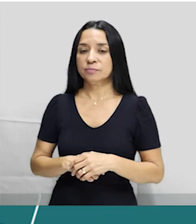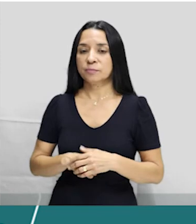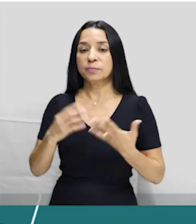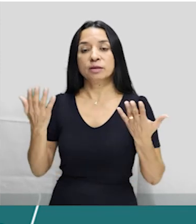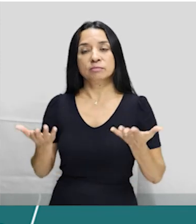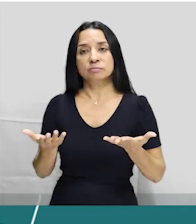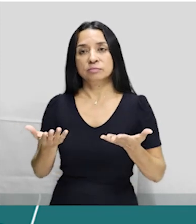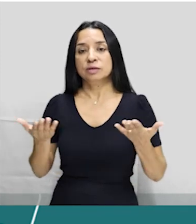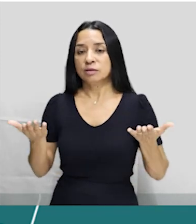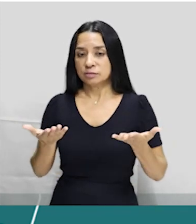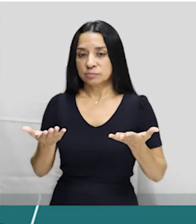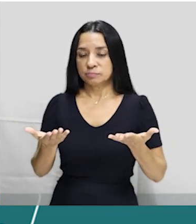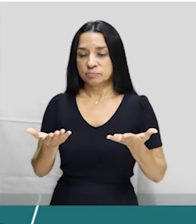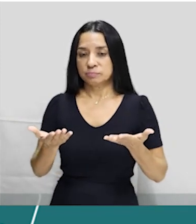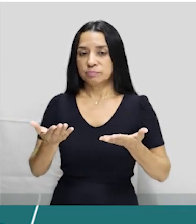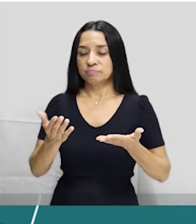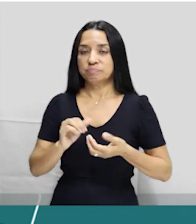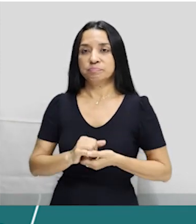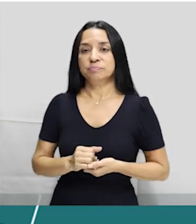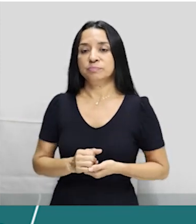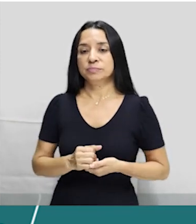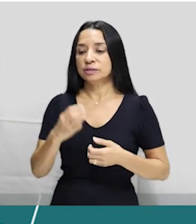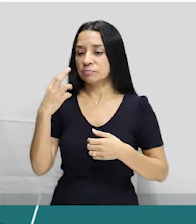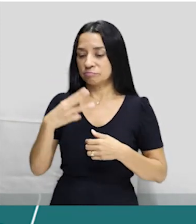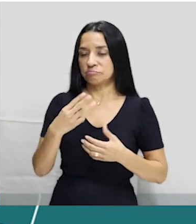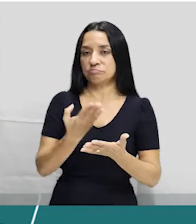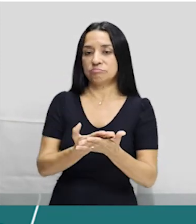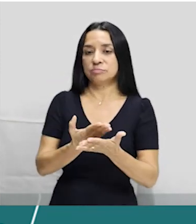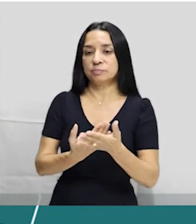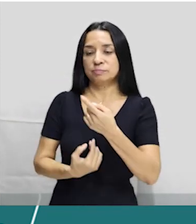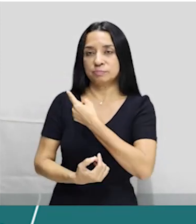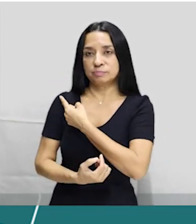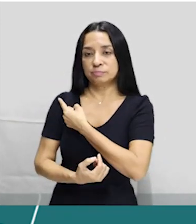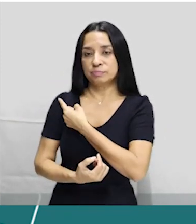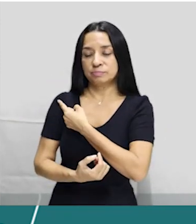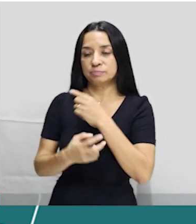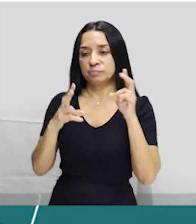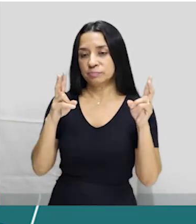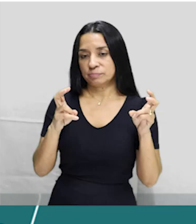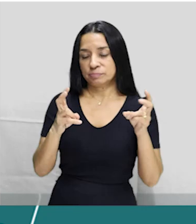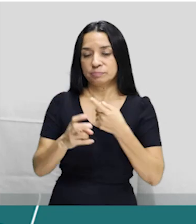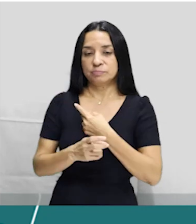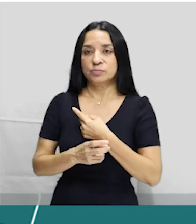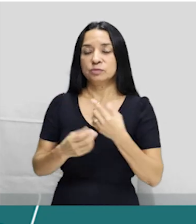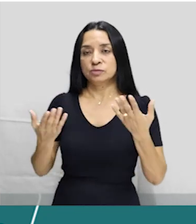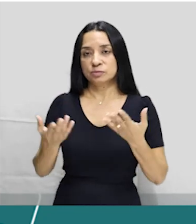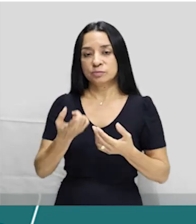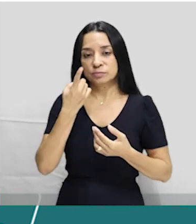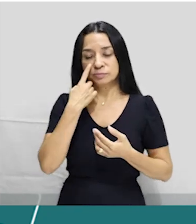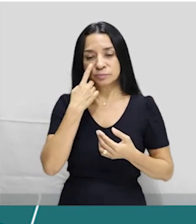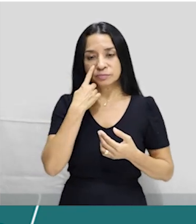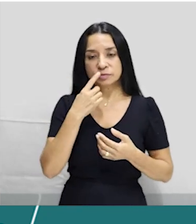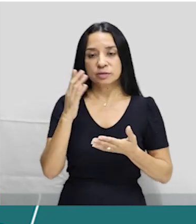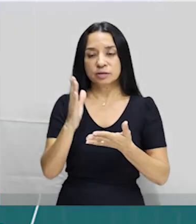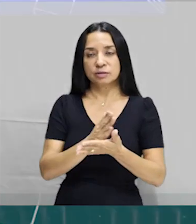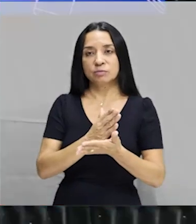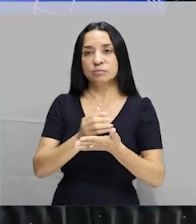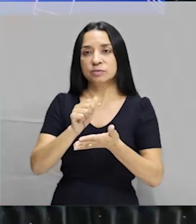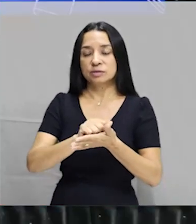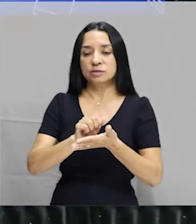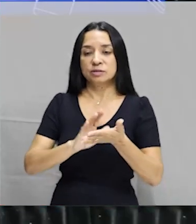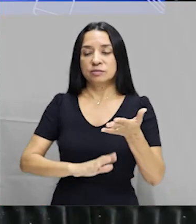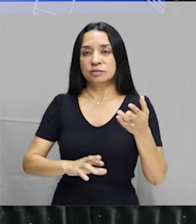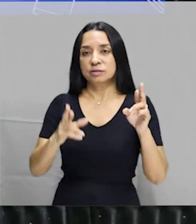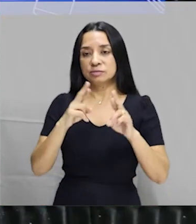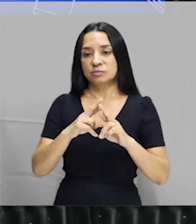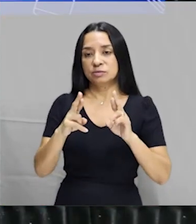nós já estamos, se não me engano, na terceira aula sobre esse assunto. E hoje nós vamos ver algumas atividades que vocês